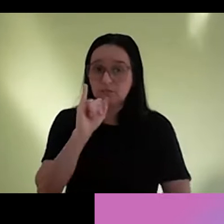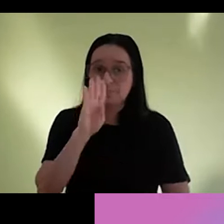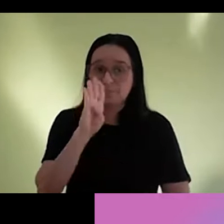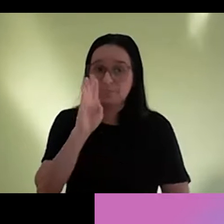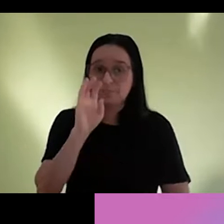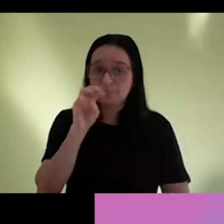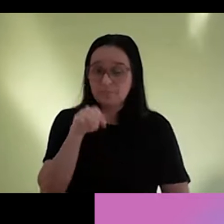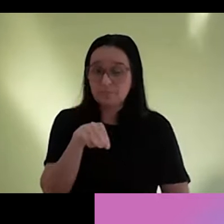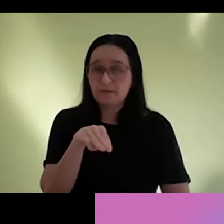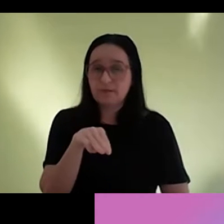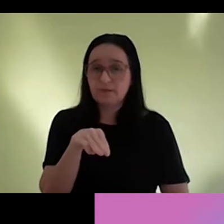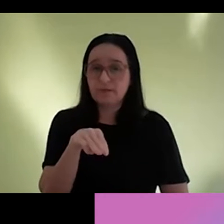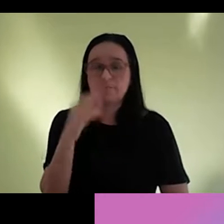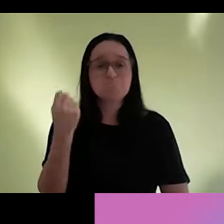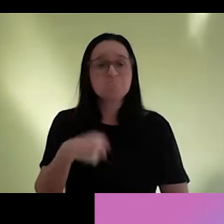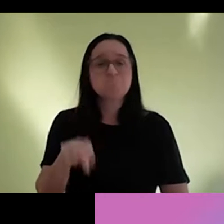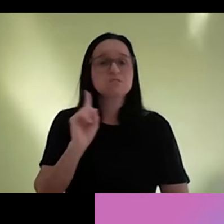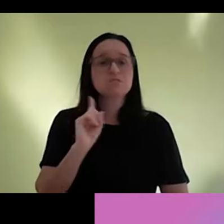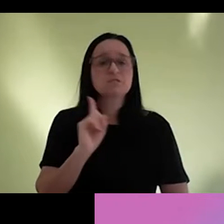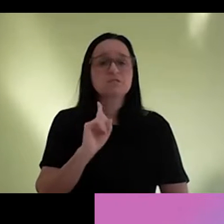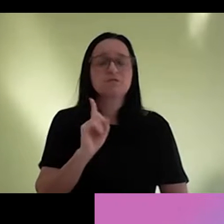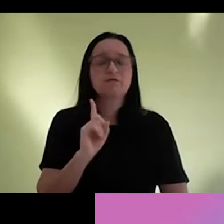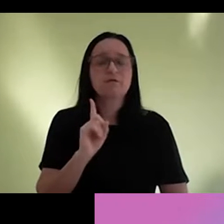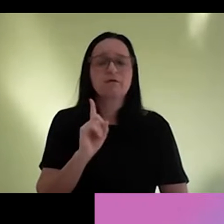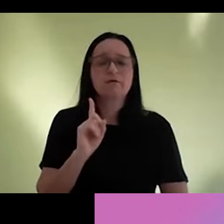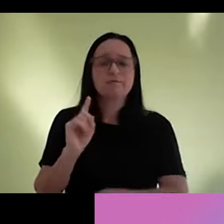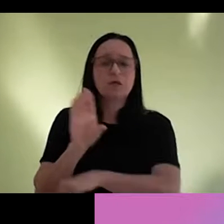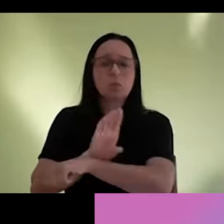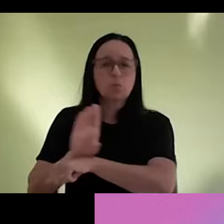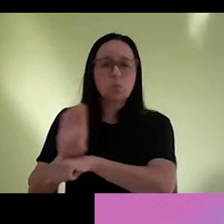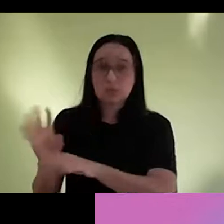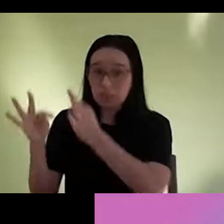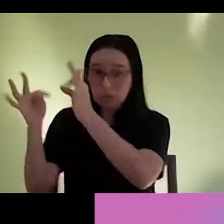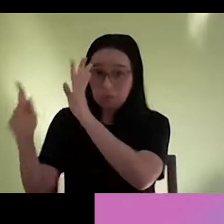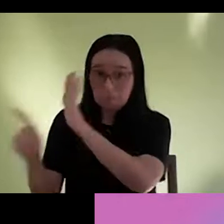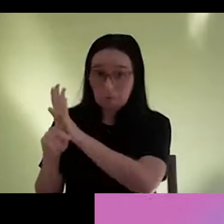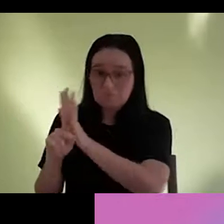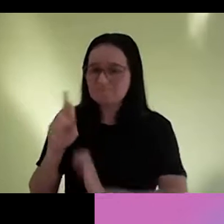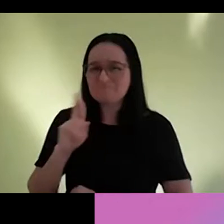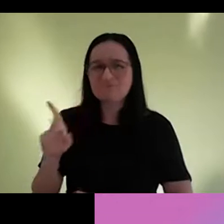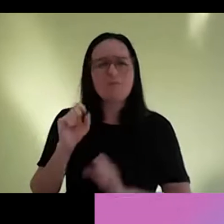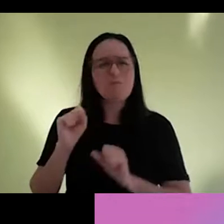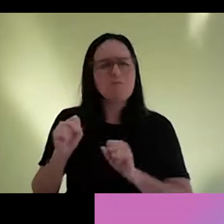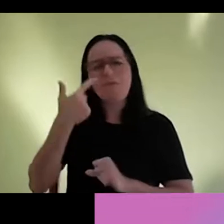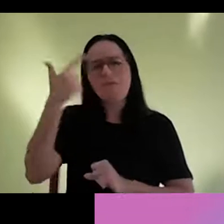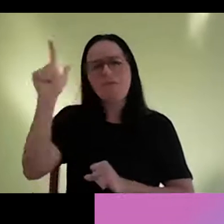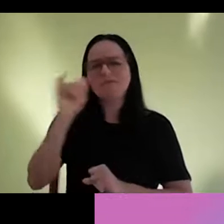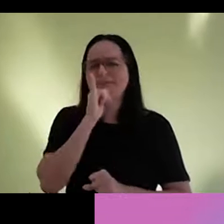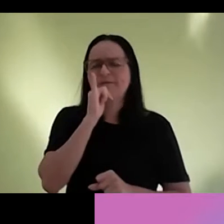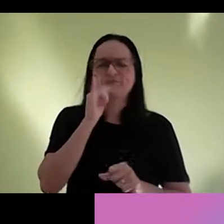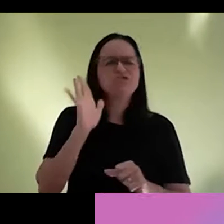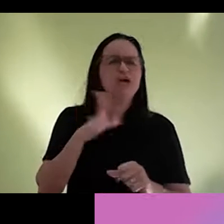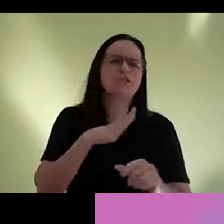estar cursando o curso de TI eu já tive físico no meu time eu já tive